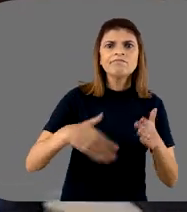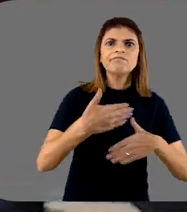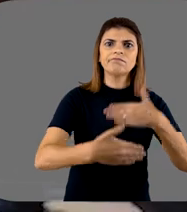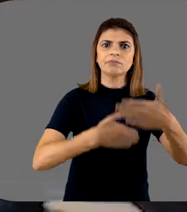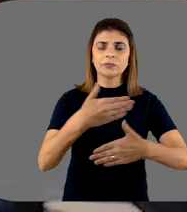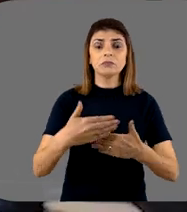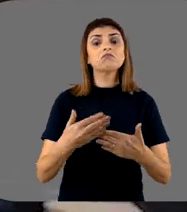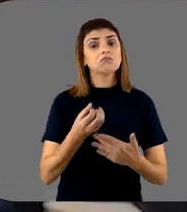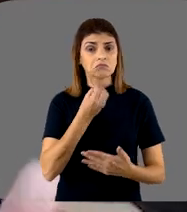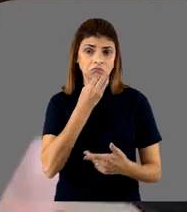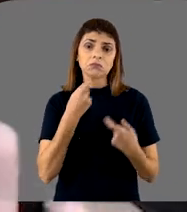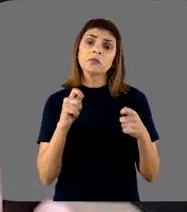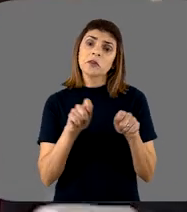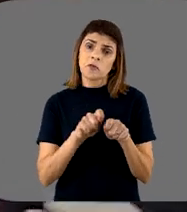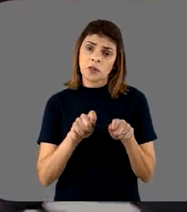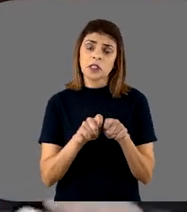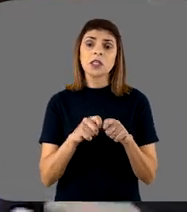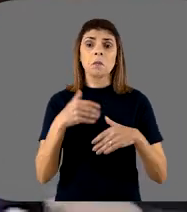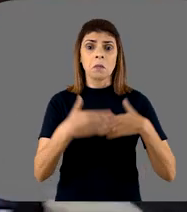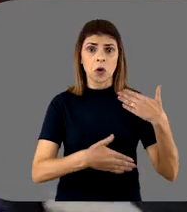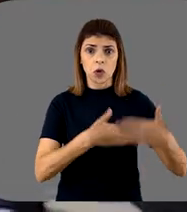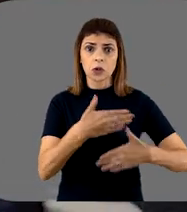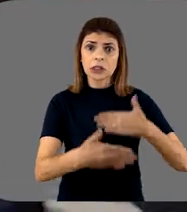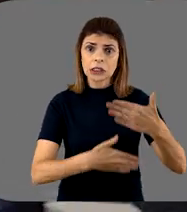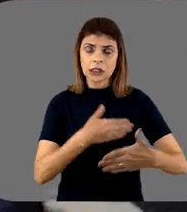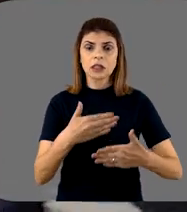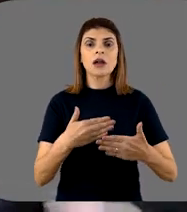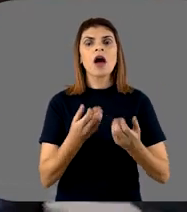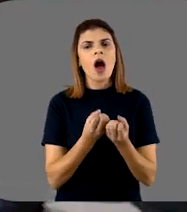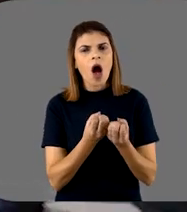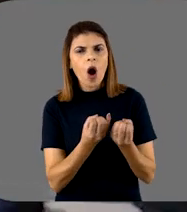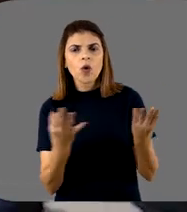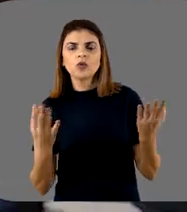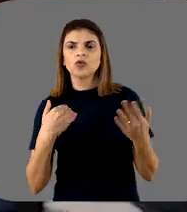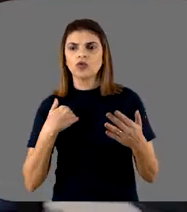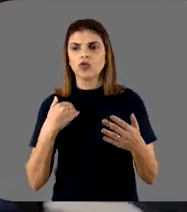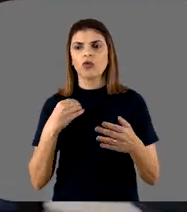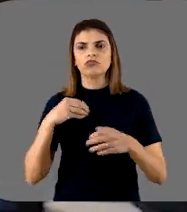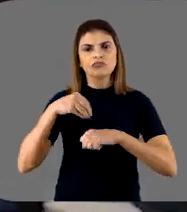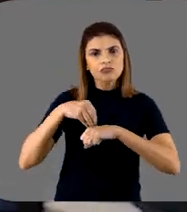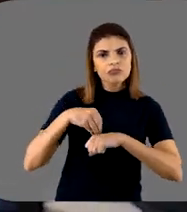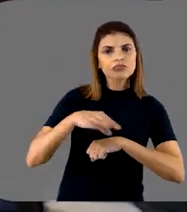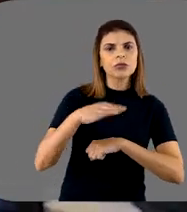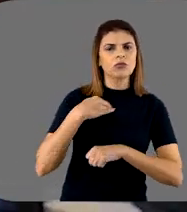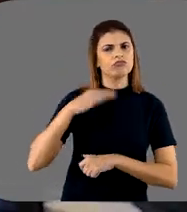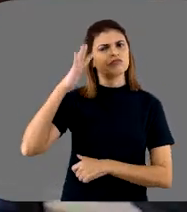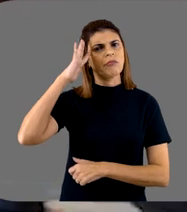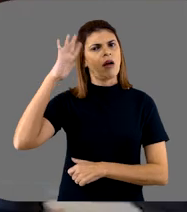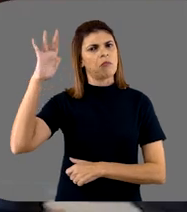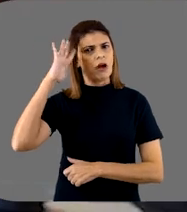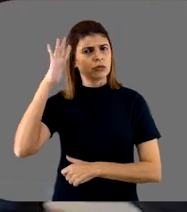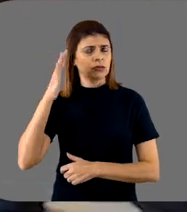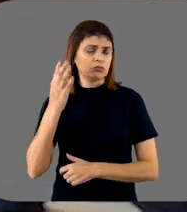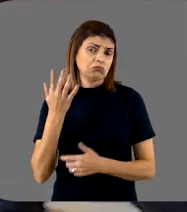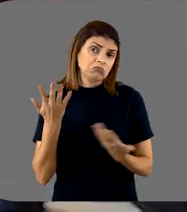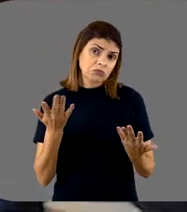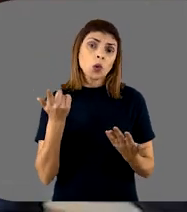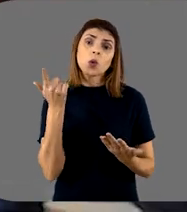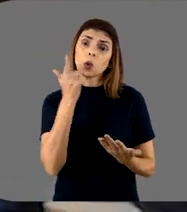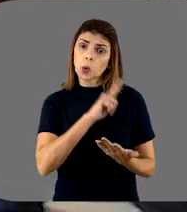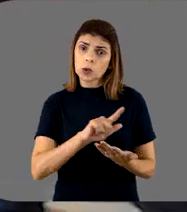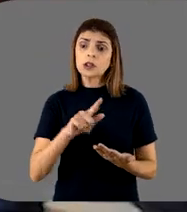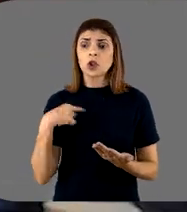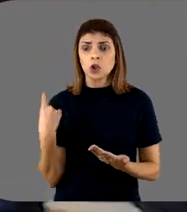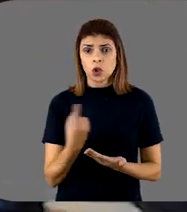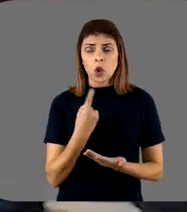fazer então eu acho que eh esses processos todos alguns que eu vou citar aqui eu imagino eh bom que que